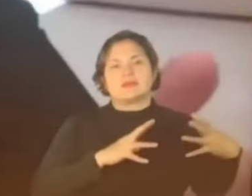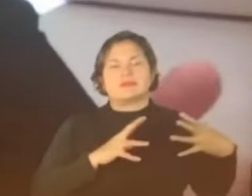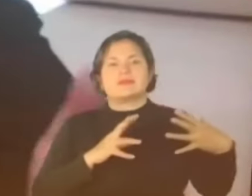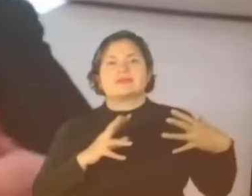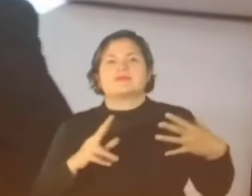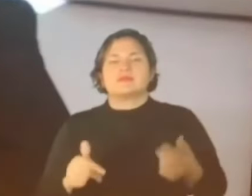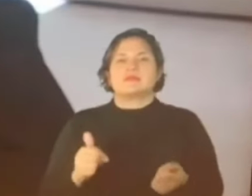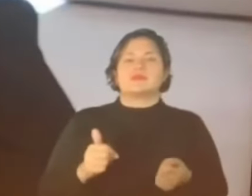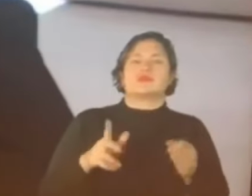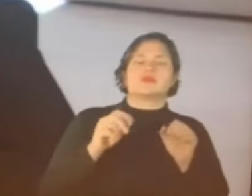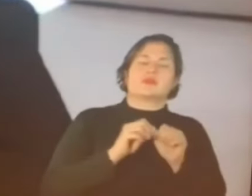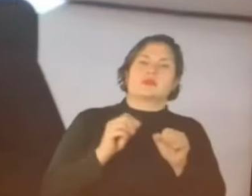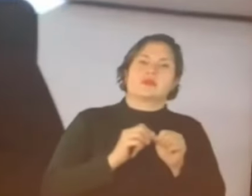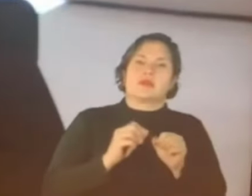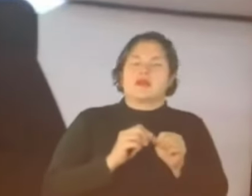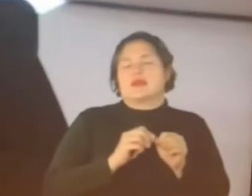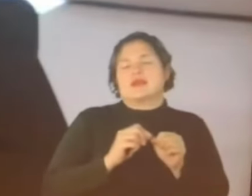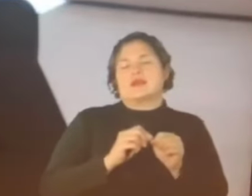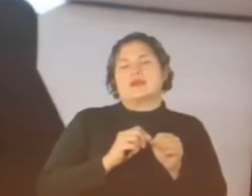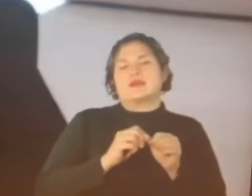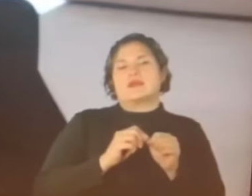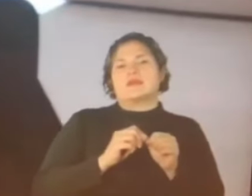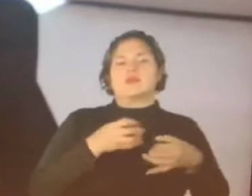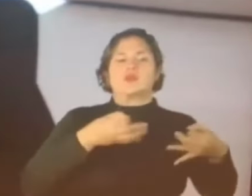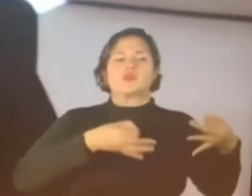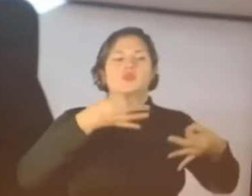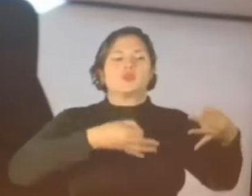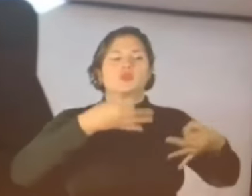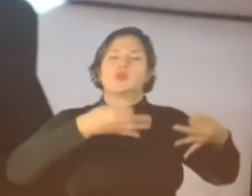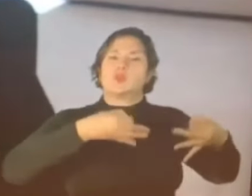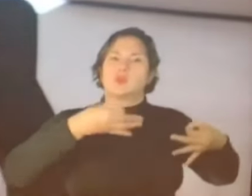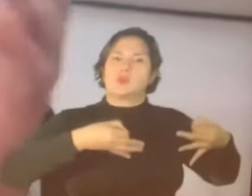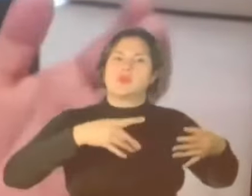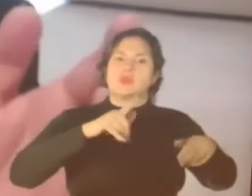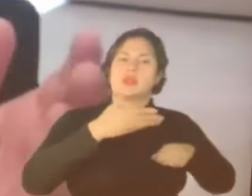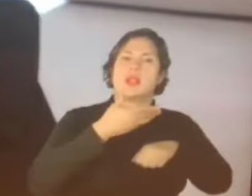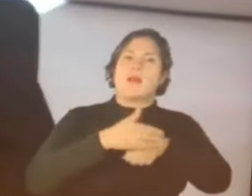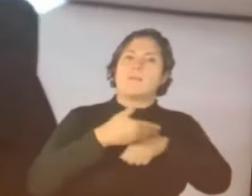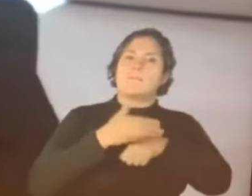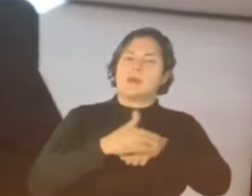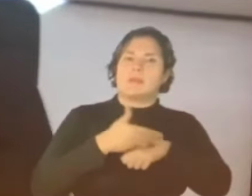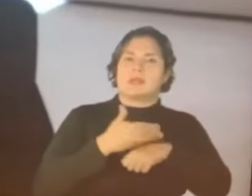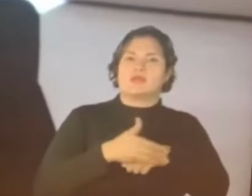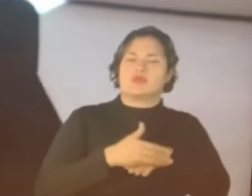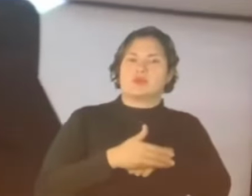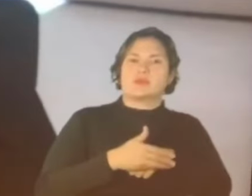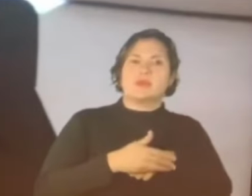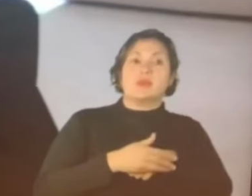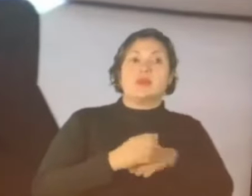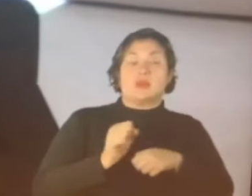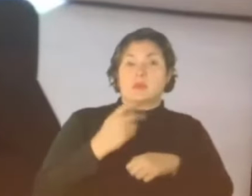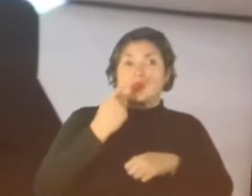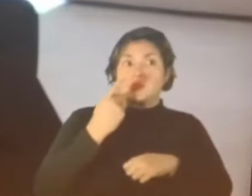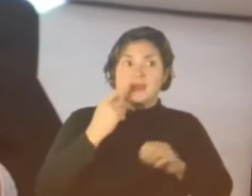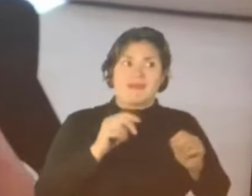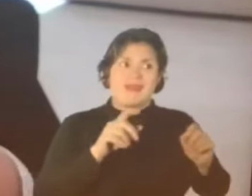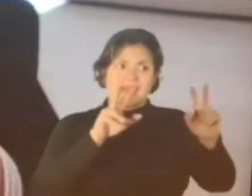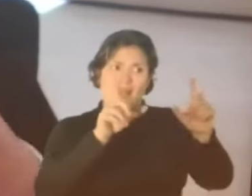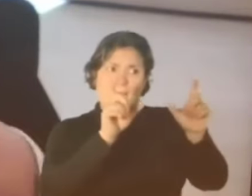quadro jurídico próprio, isso tem sido uma prática inicialmente, e o termo vem disso,